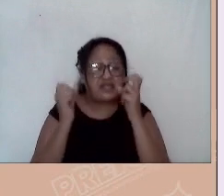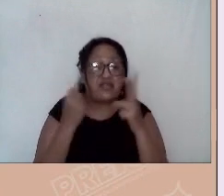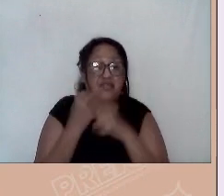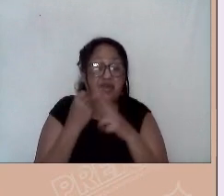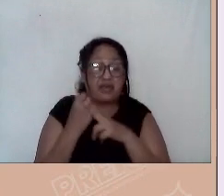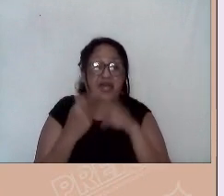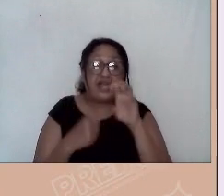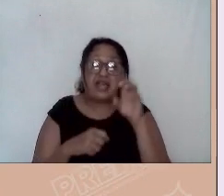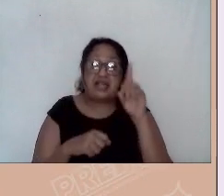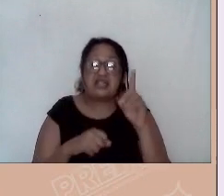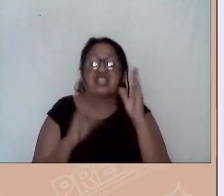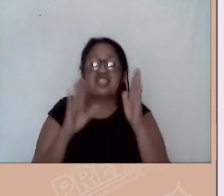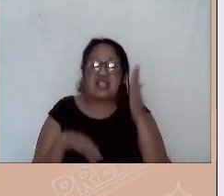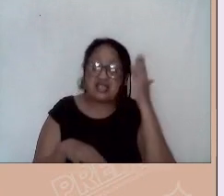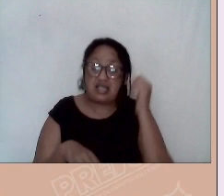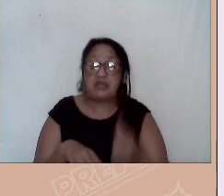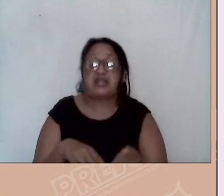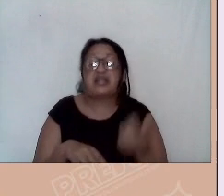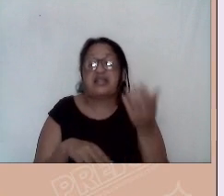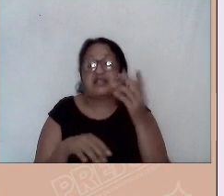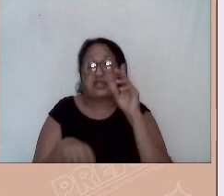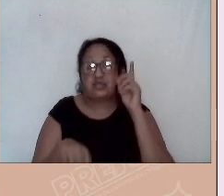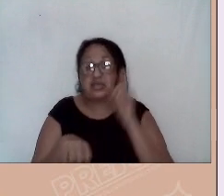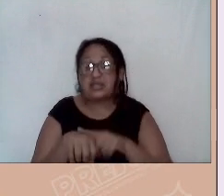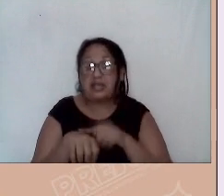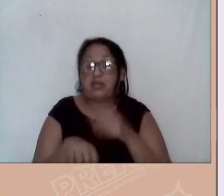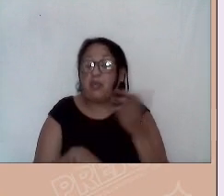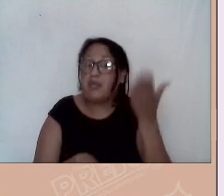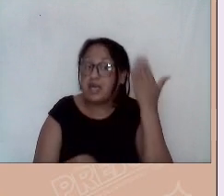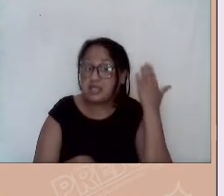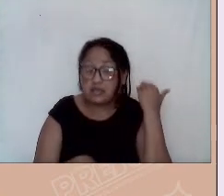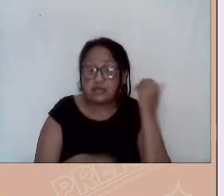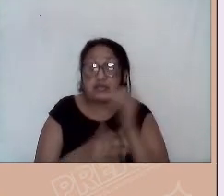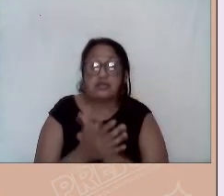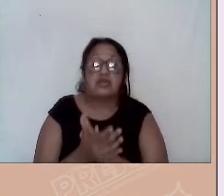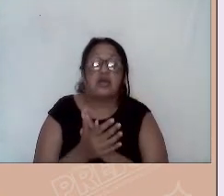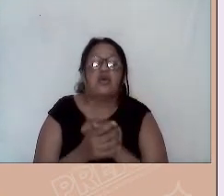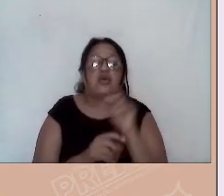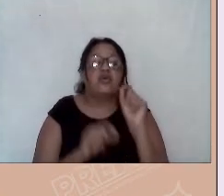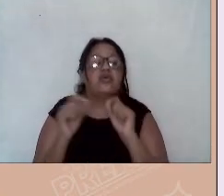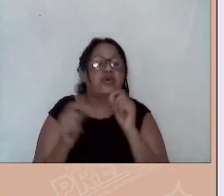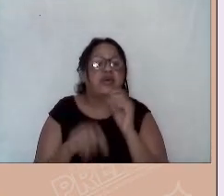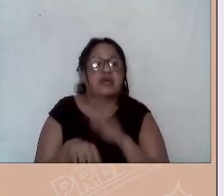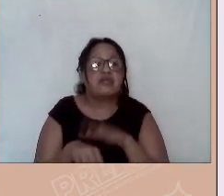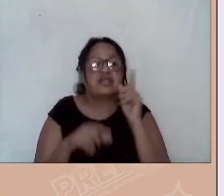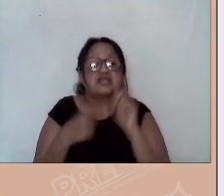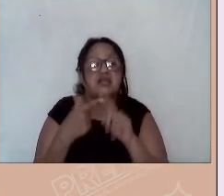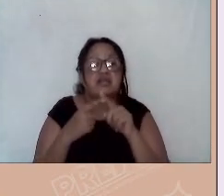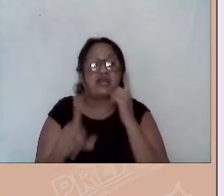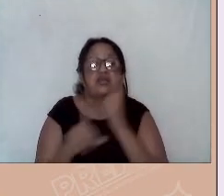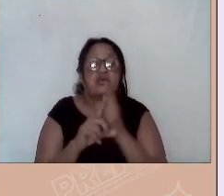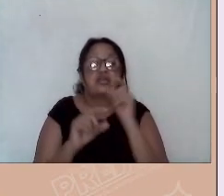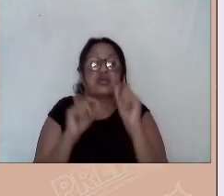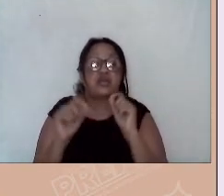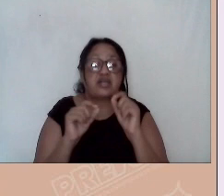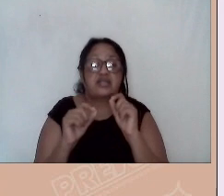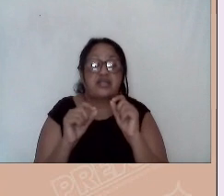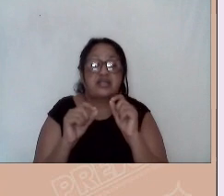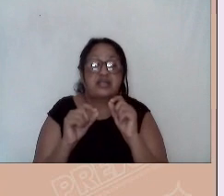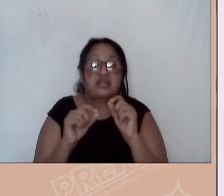em ed você já sabe que ele tá no tempo passado o que mais a gente também encontra aqui ó did